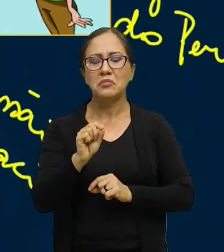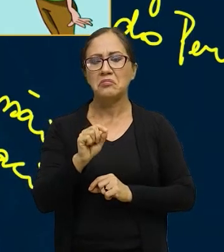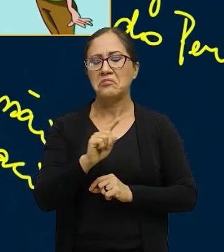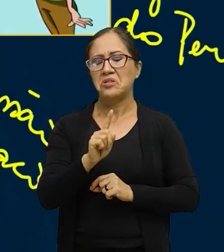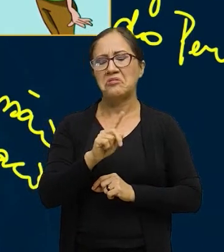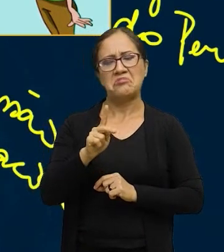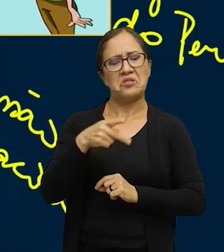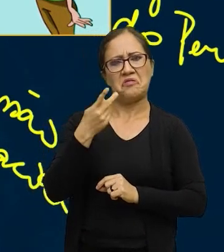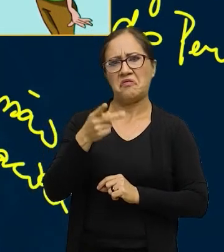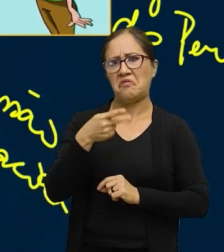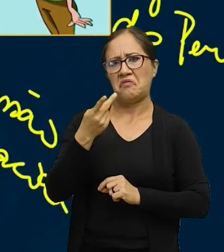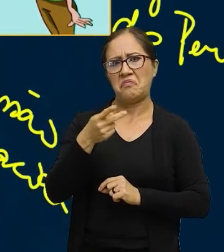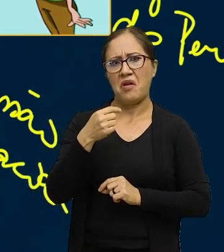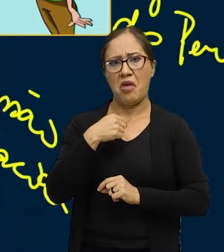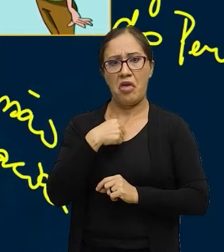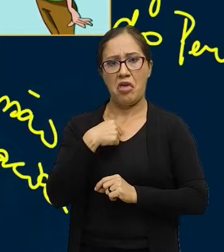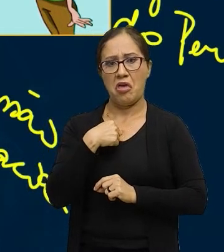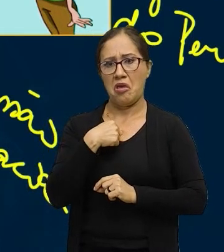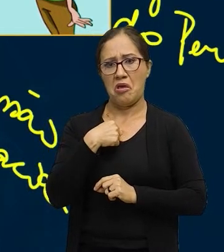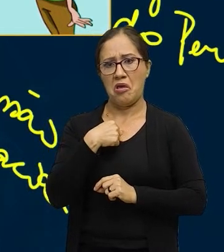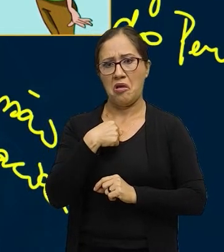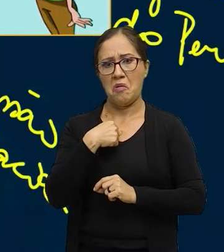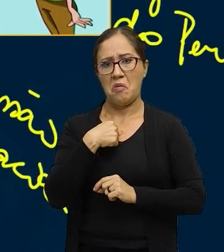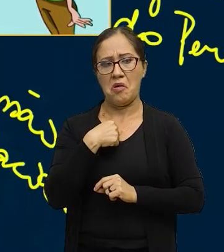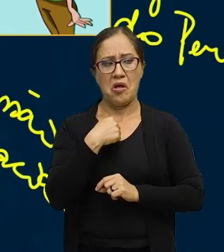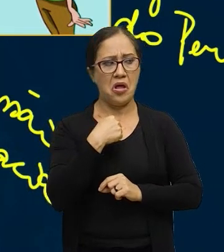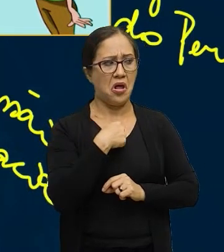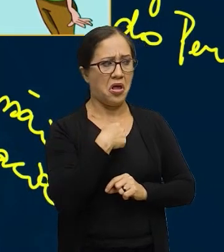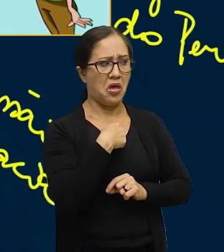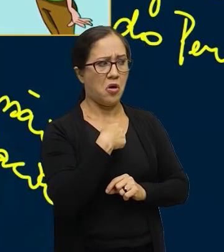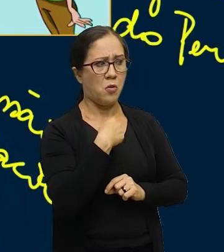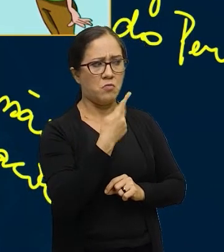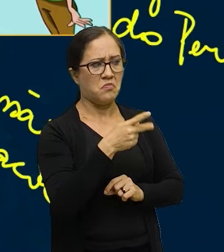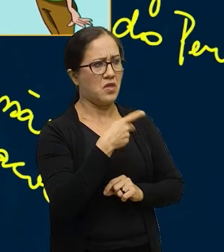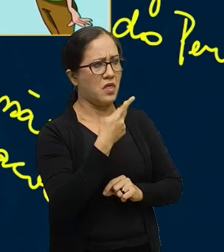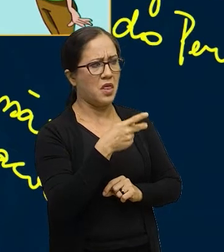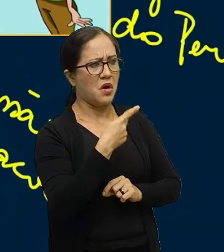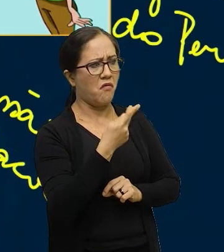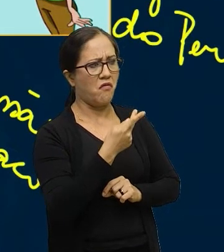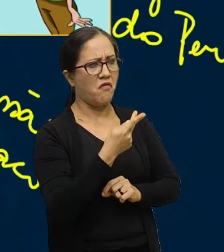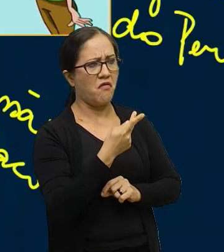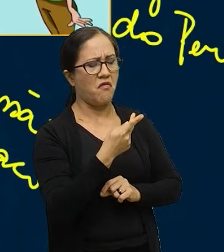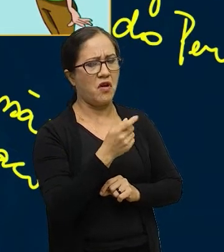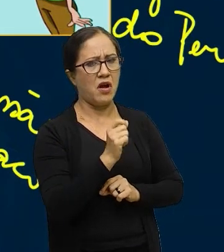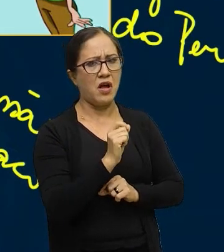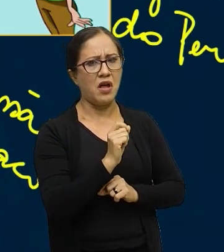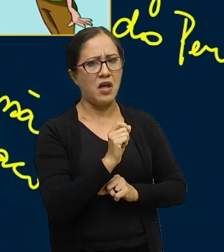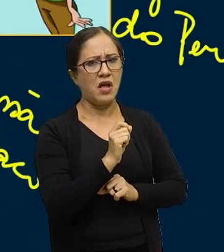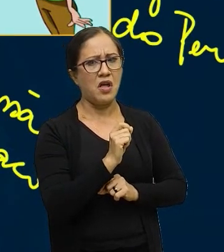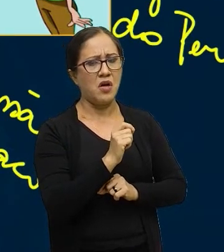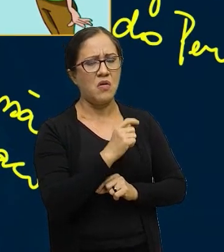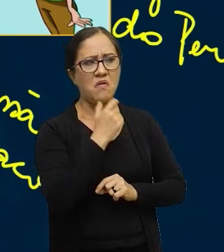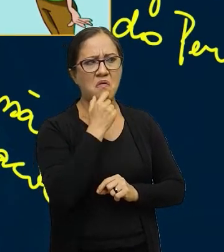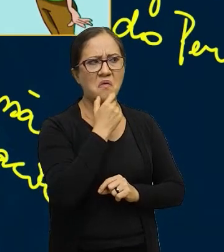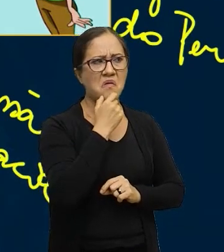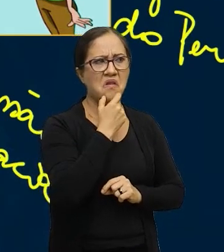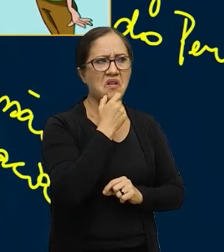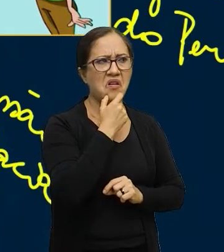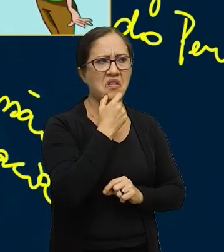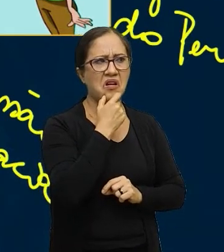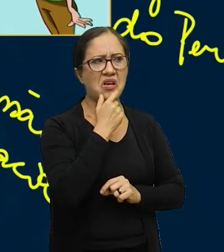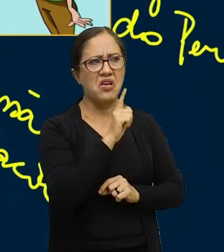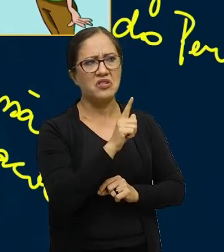falo, né? Eu não falo o inglês,